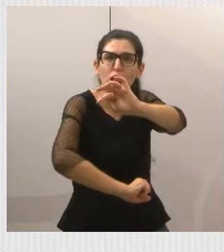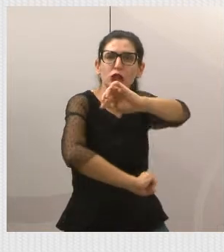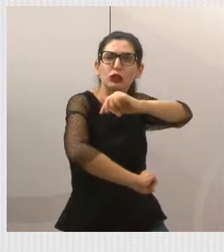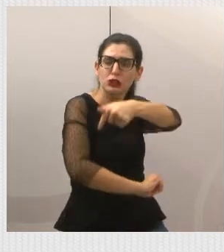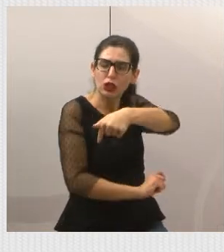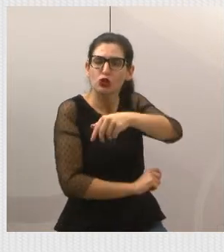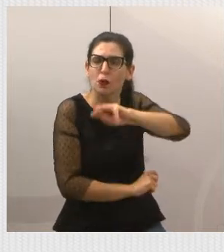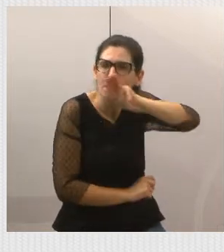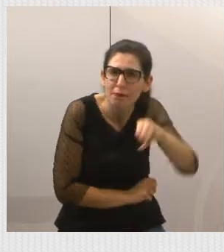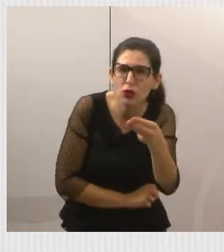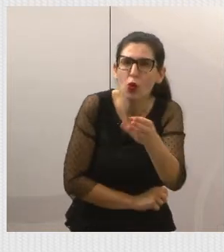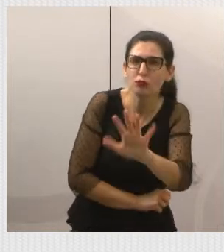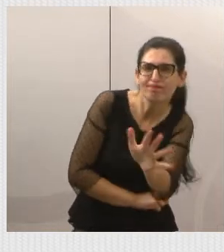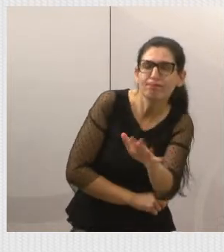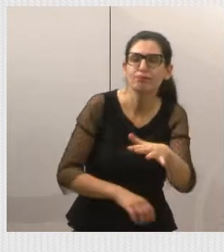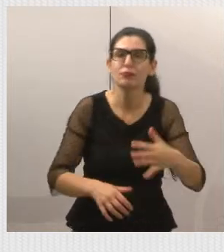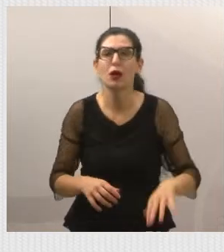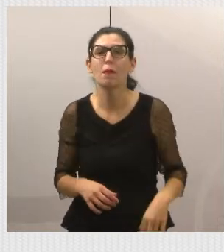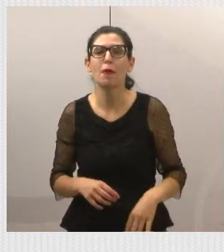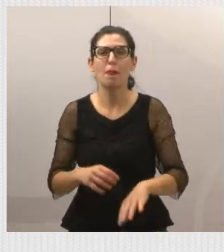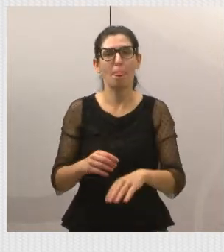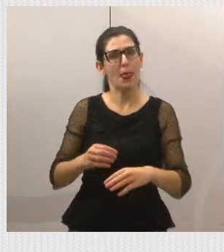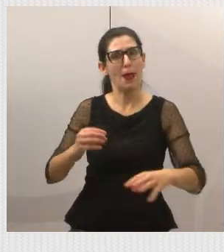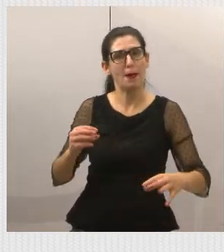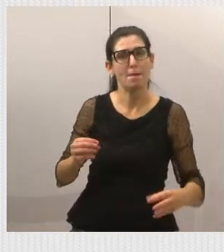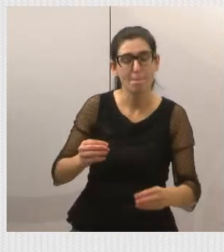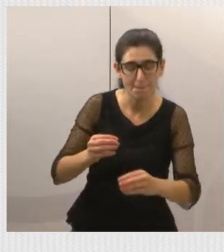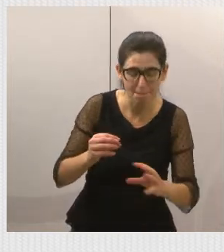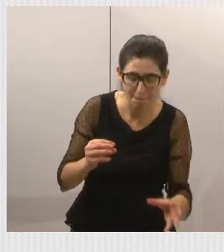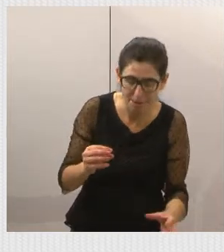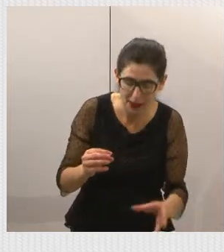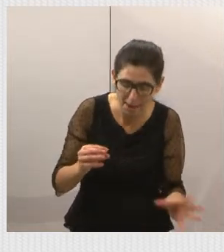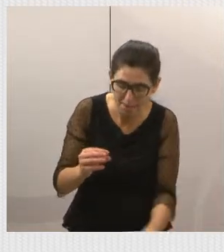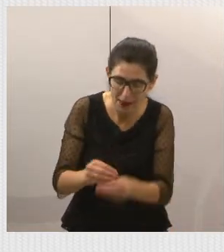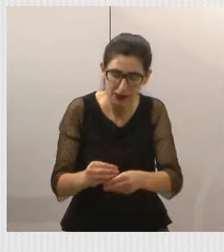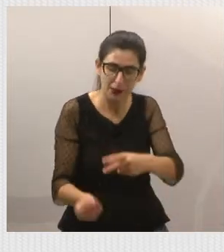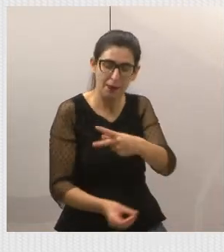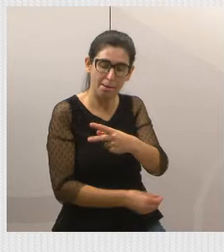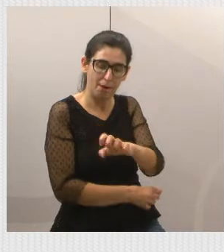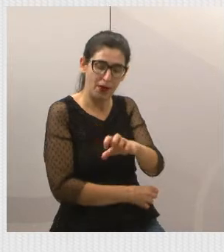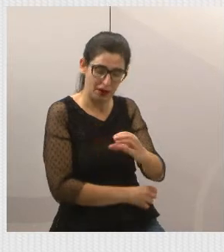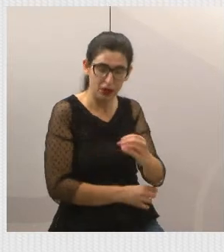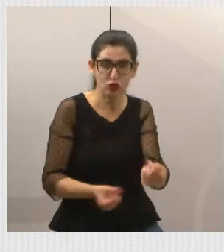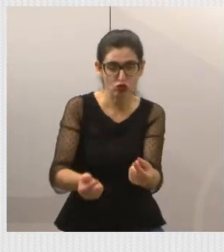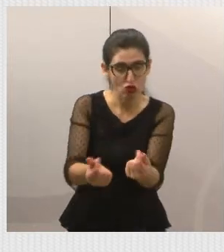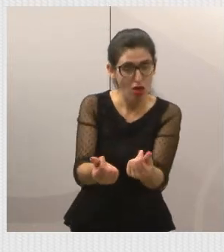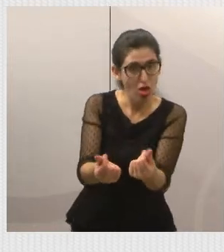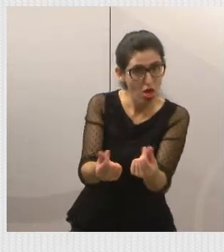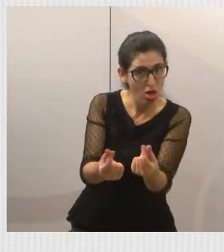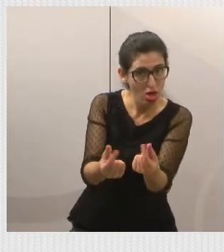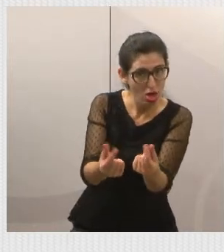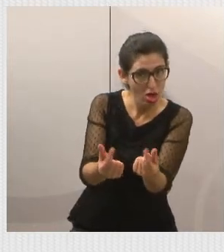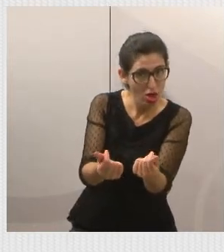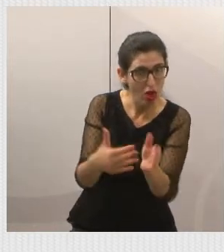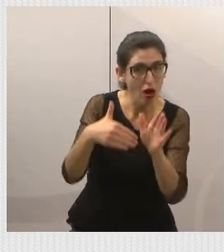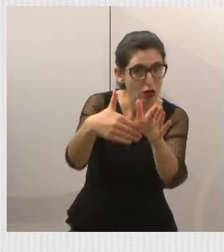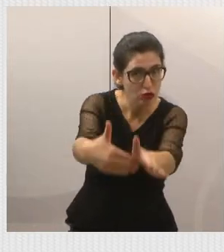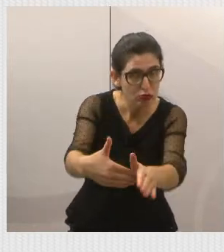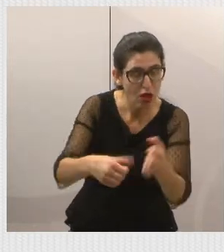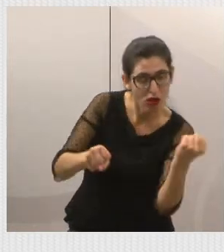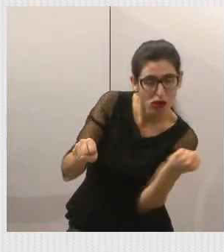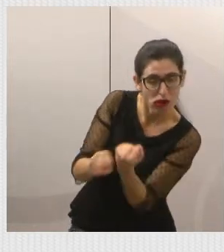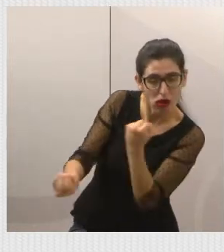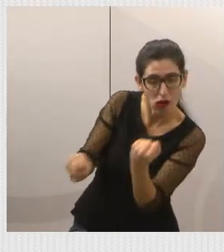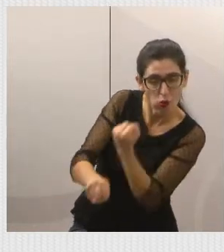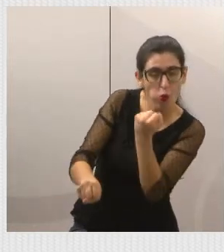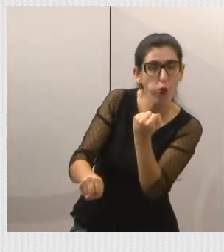emendas impositivas, inclusive dessa casa, que foram destinadas ao esporte, incluía obras. Então, ela entra no restos